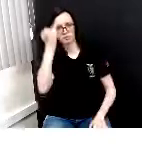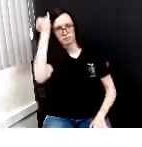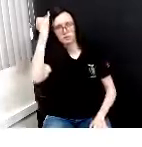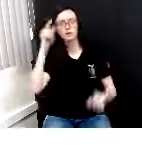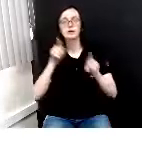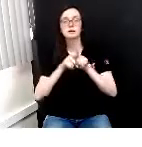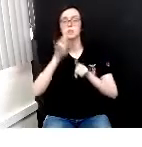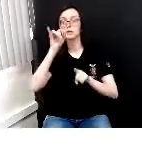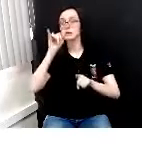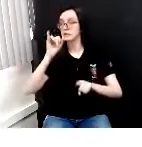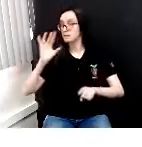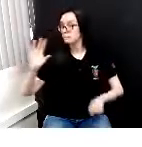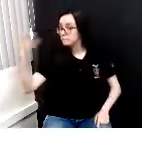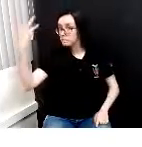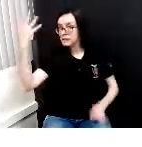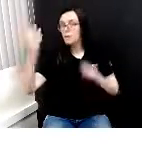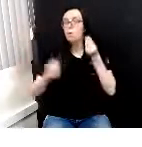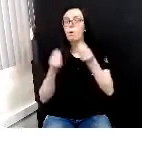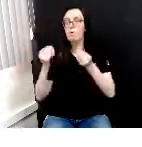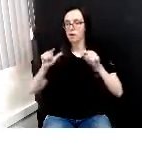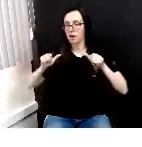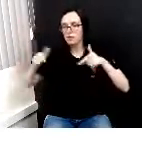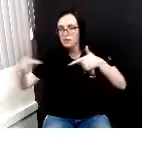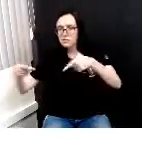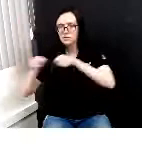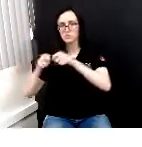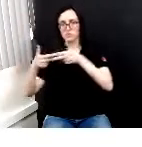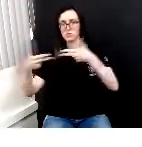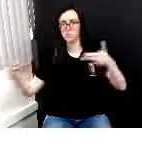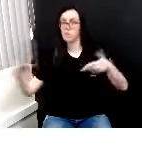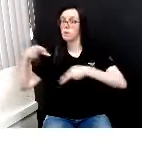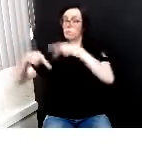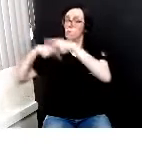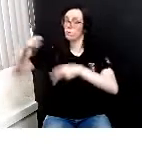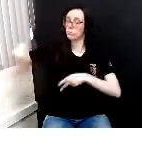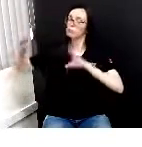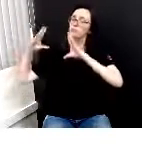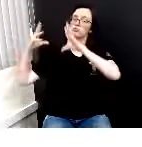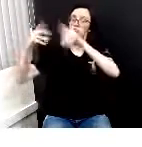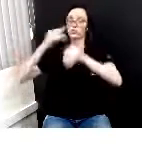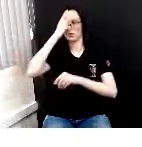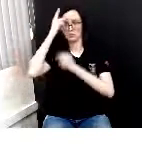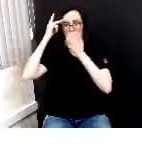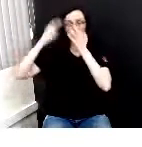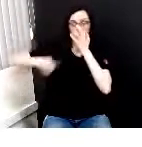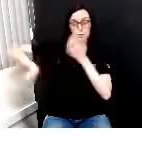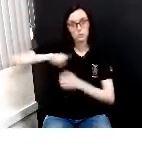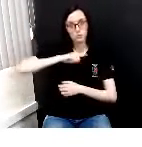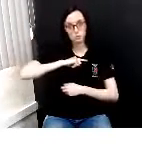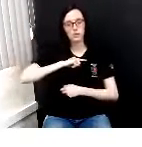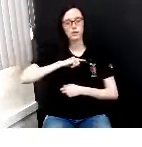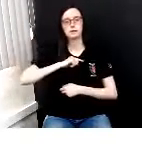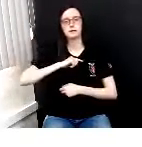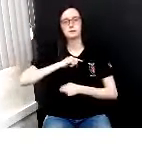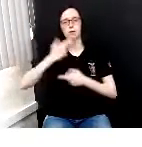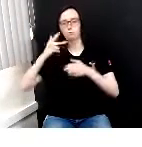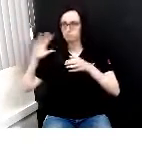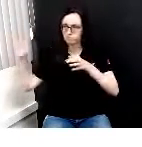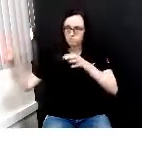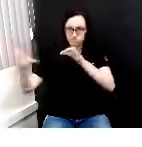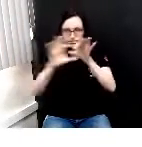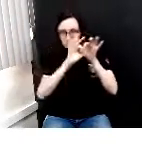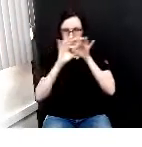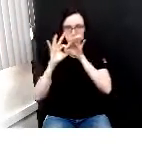ações que devem ser desenvolvidas pela população, por todos, nós todos fazemos parte